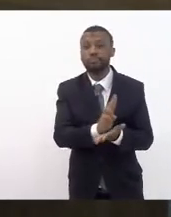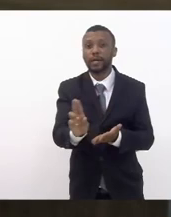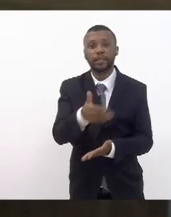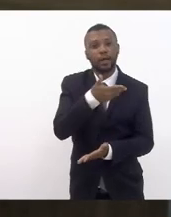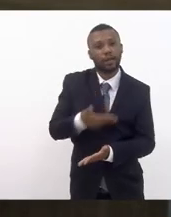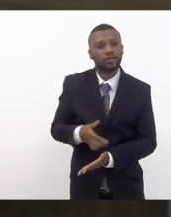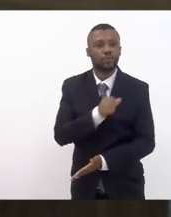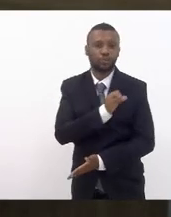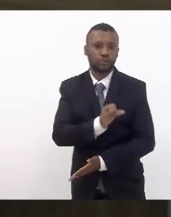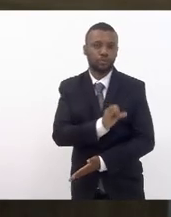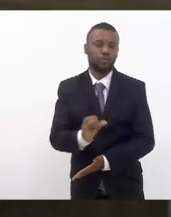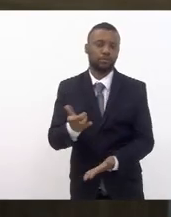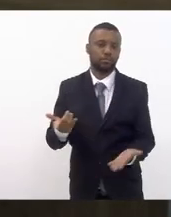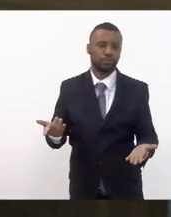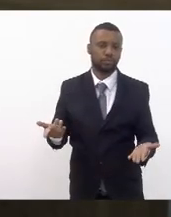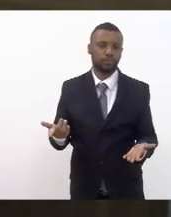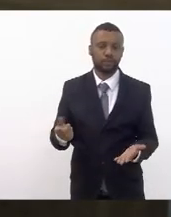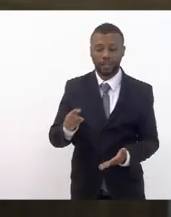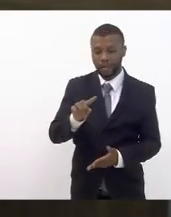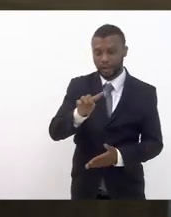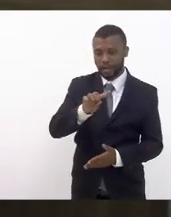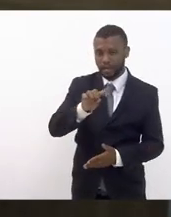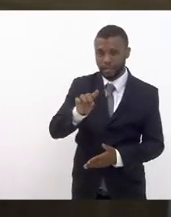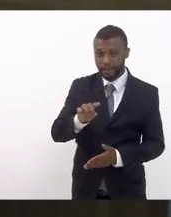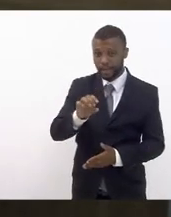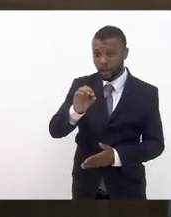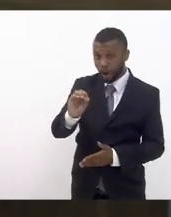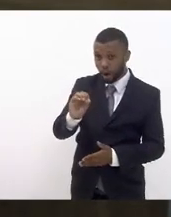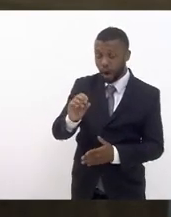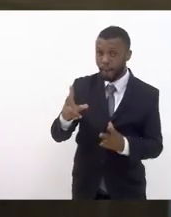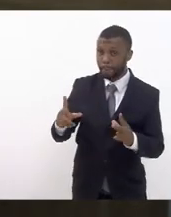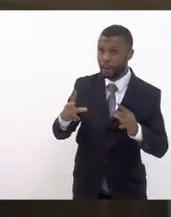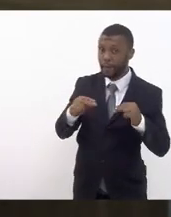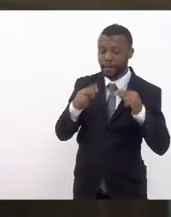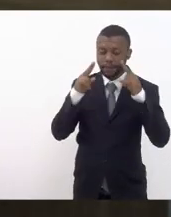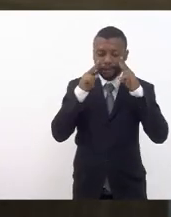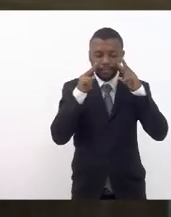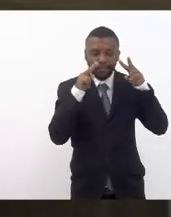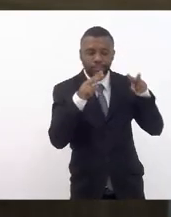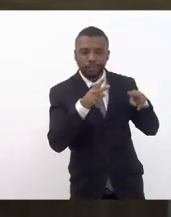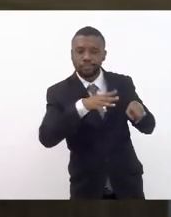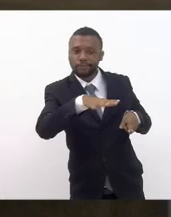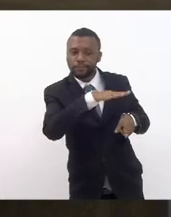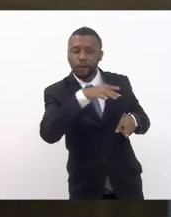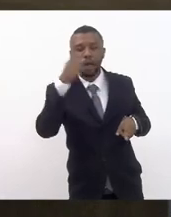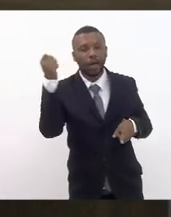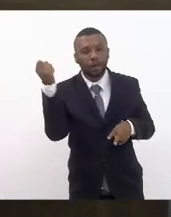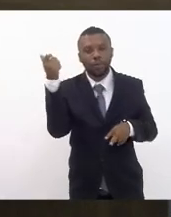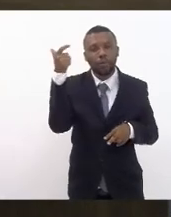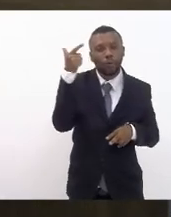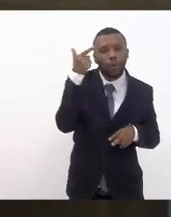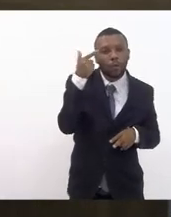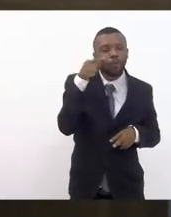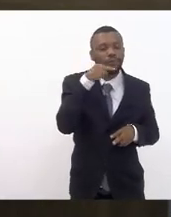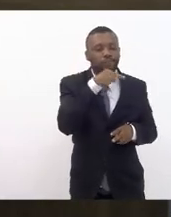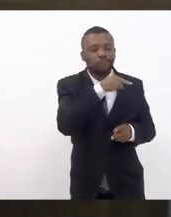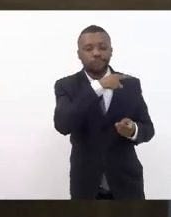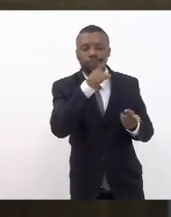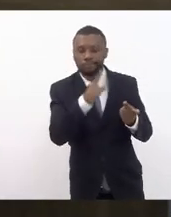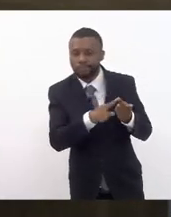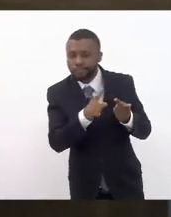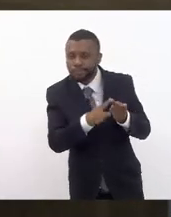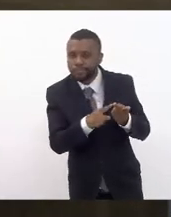Rio de Janeiro. A Zona Oeste merece ter reconhecido as suas vocações, as suas